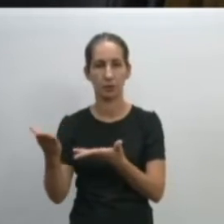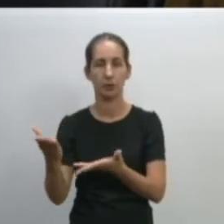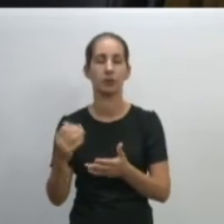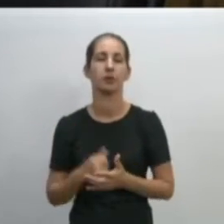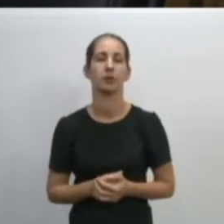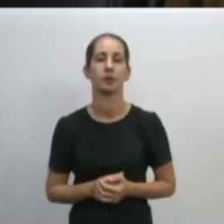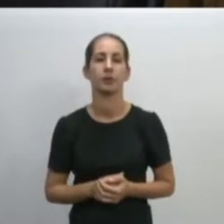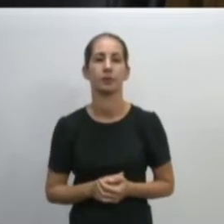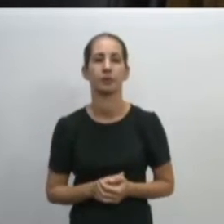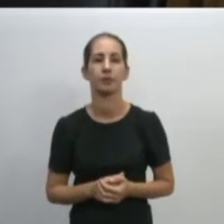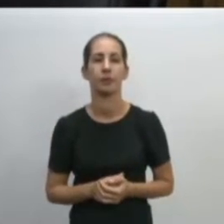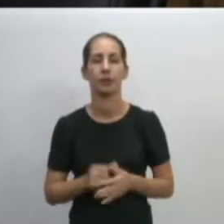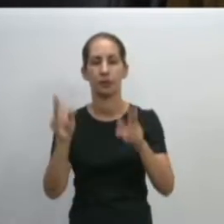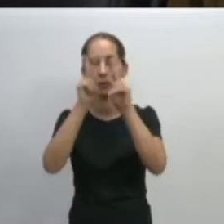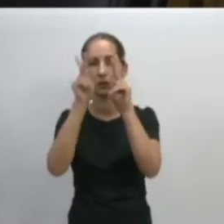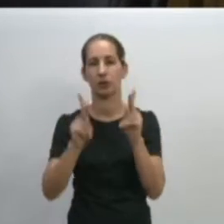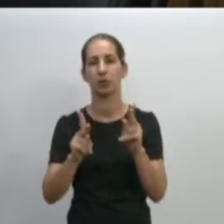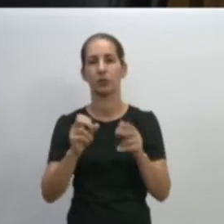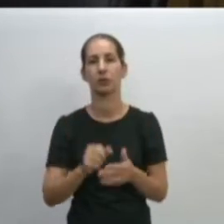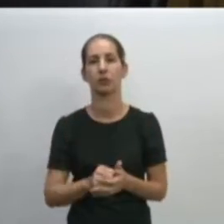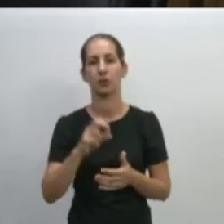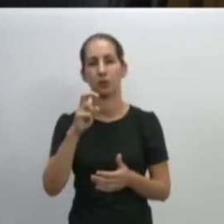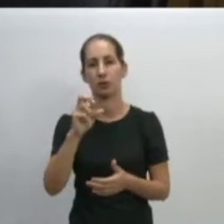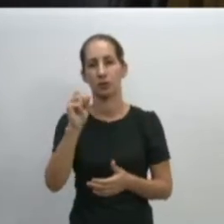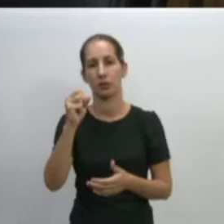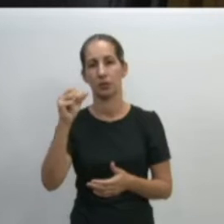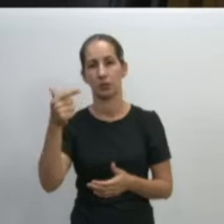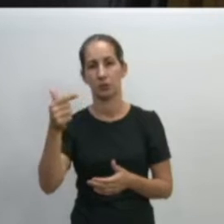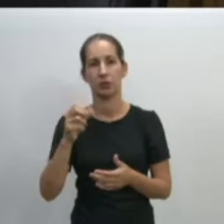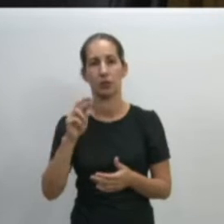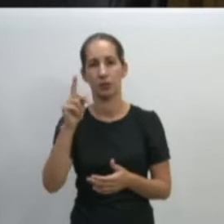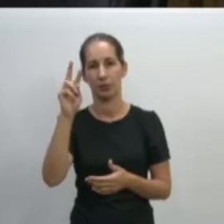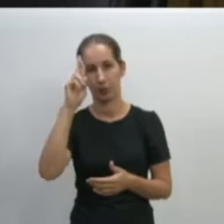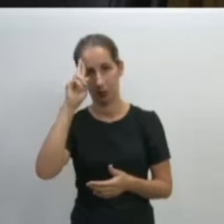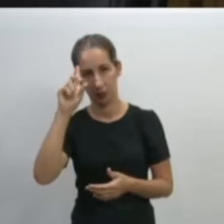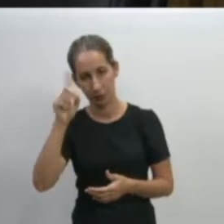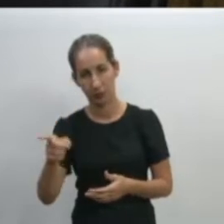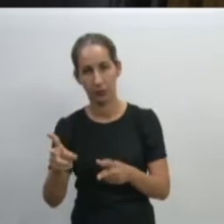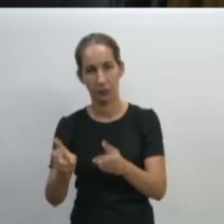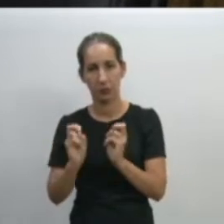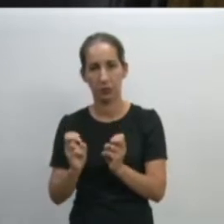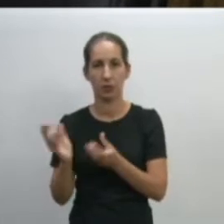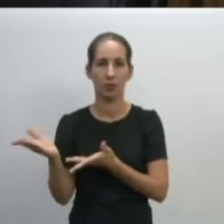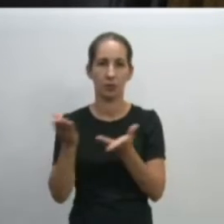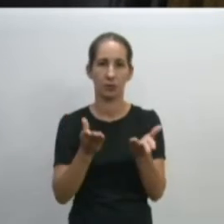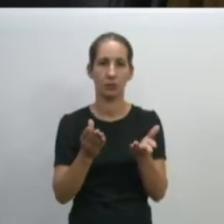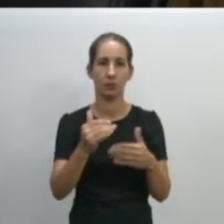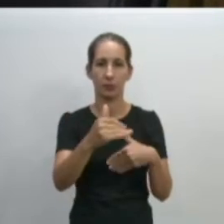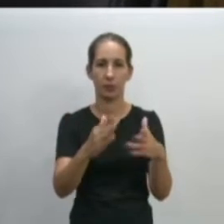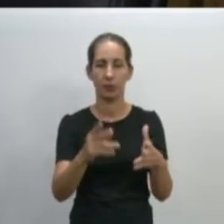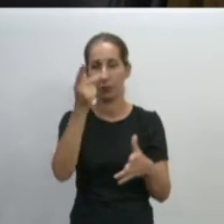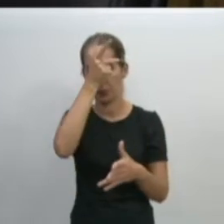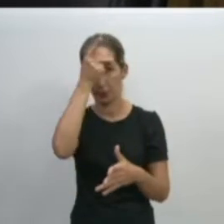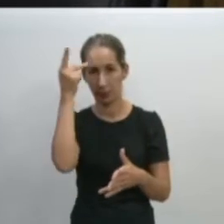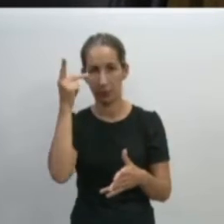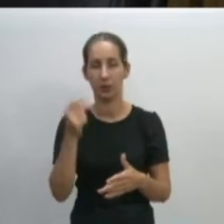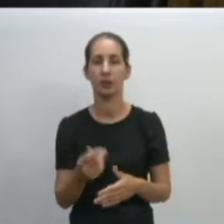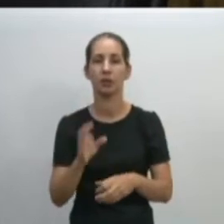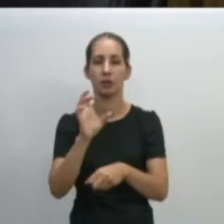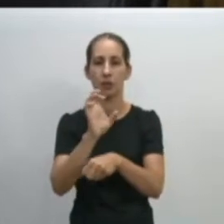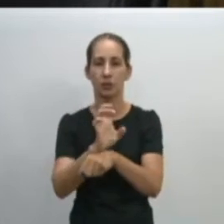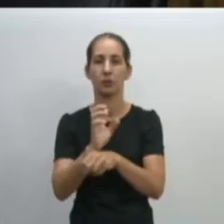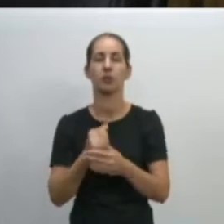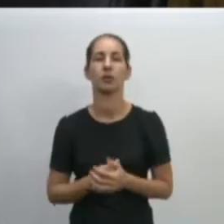providências. Projeto 582, vereador Kleber Fernandes, estabelece prioridade de atendimento em repartições públicas